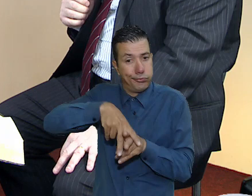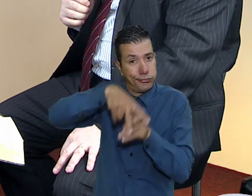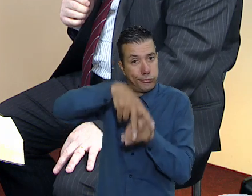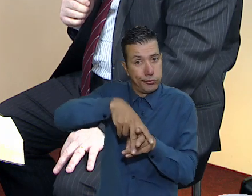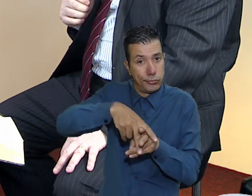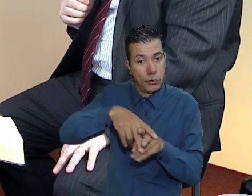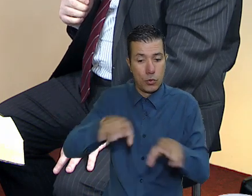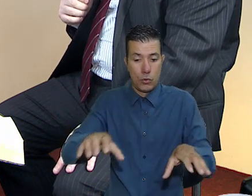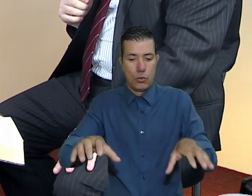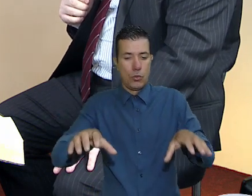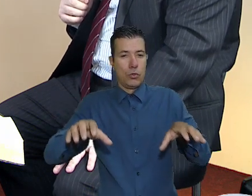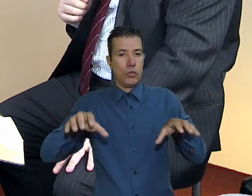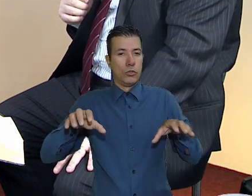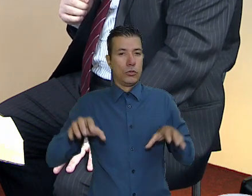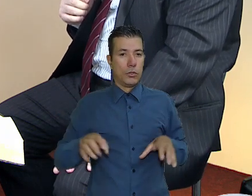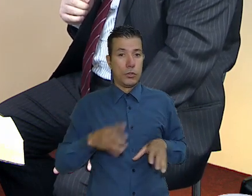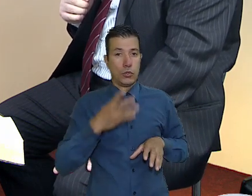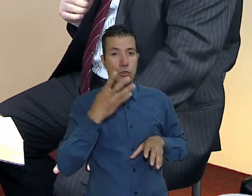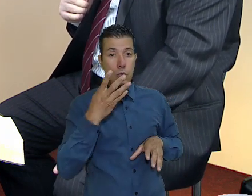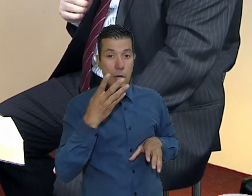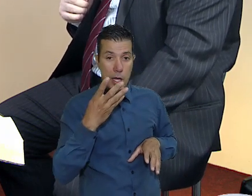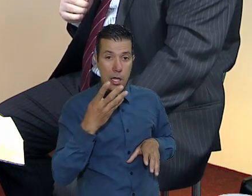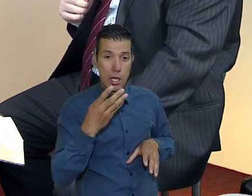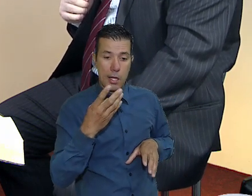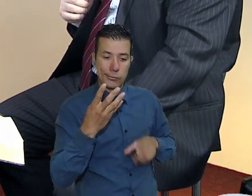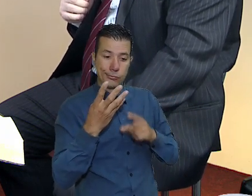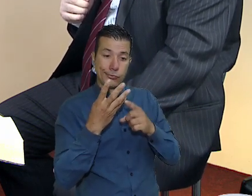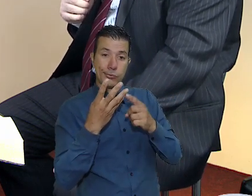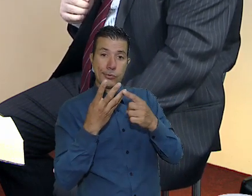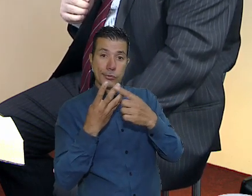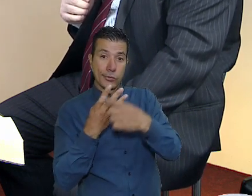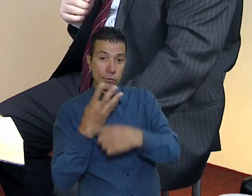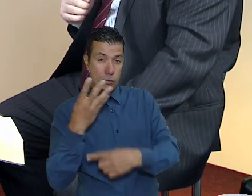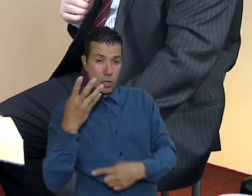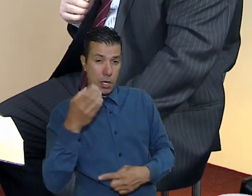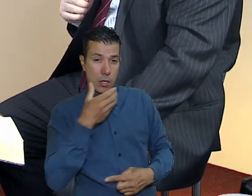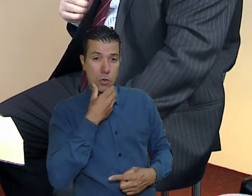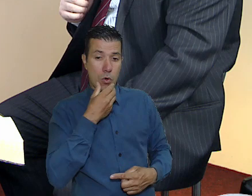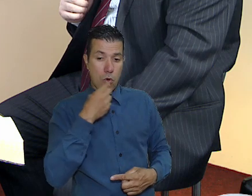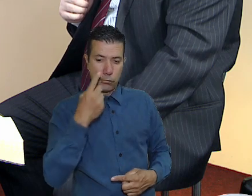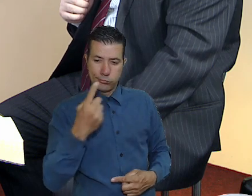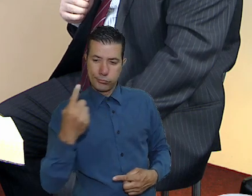o trono de Deus, sobre os quatro seres viventes. Quero